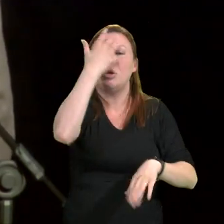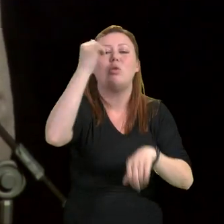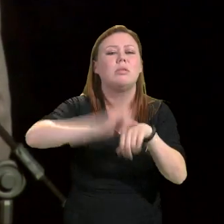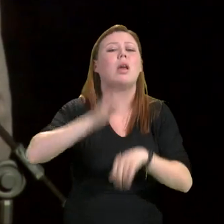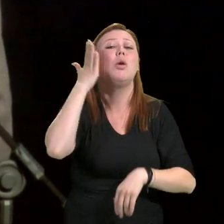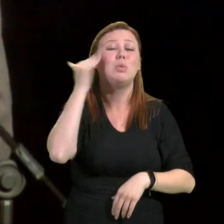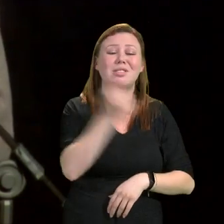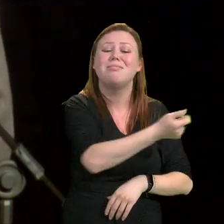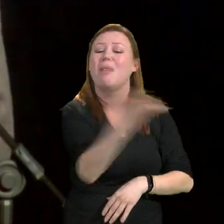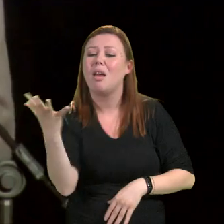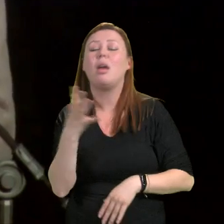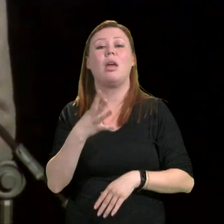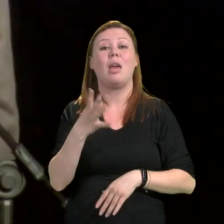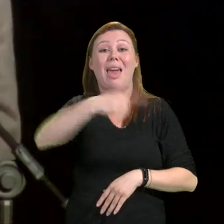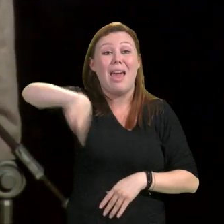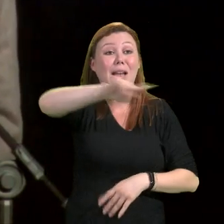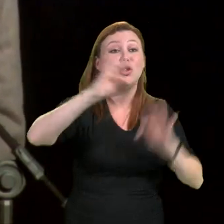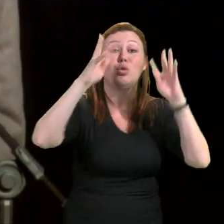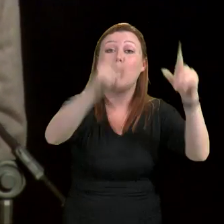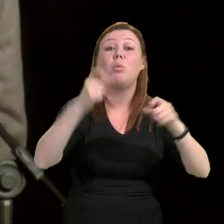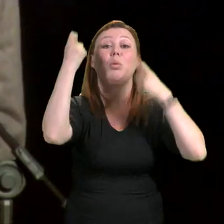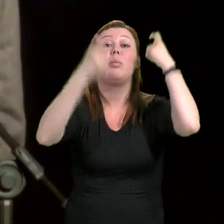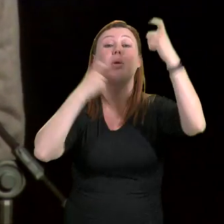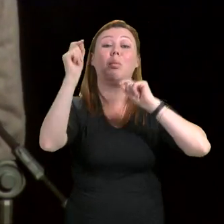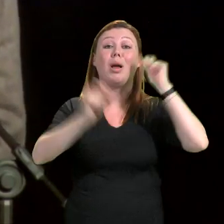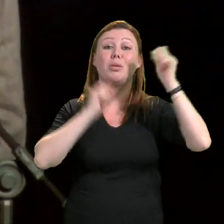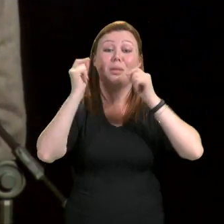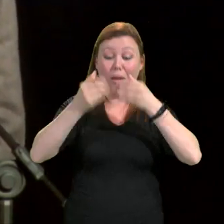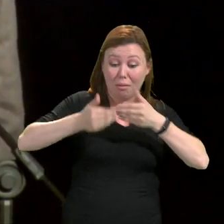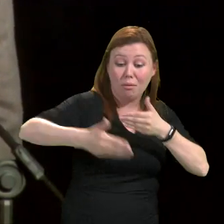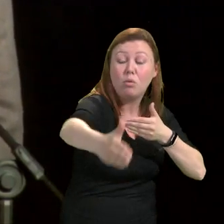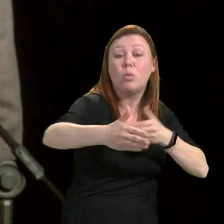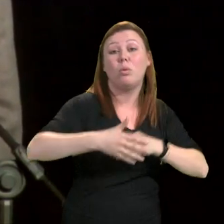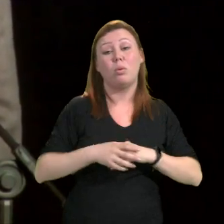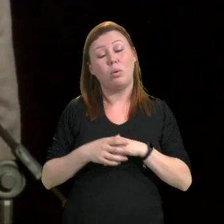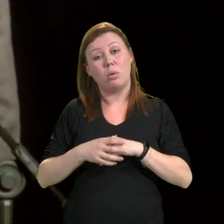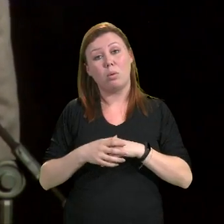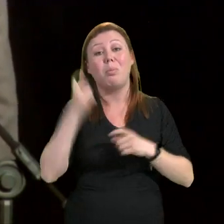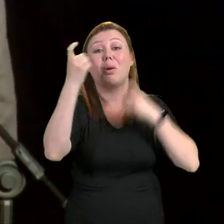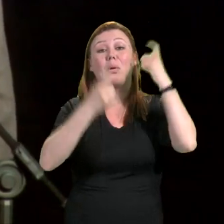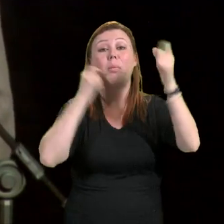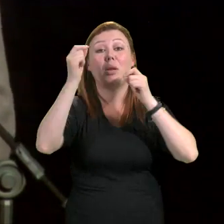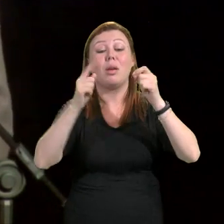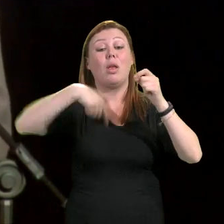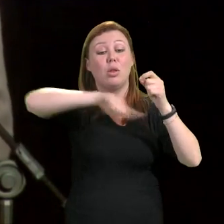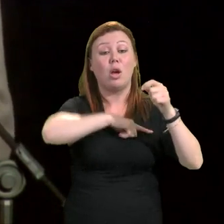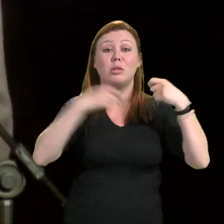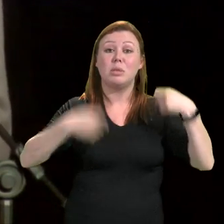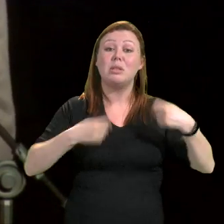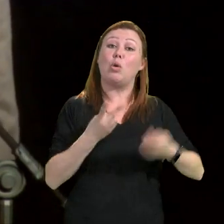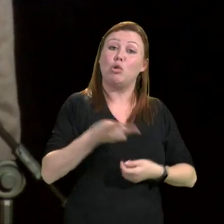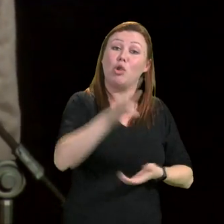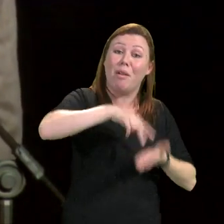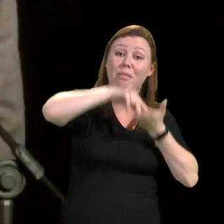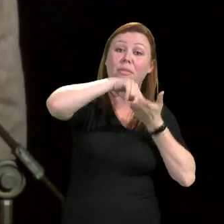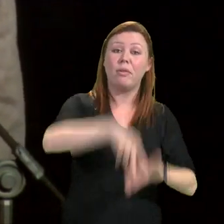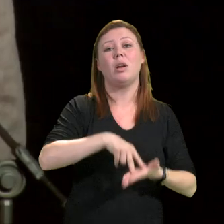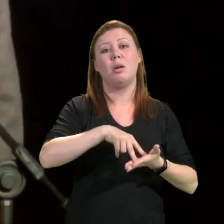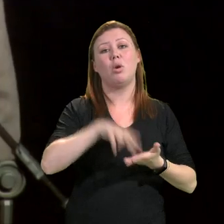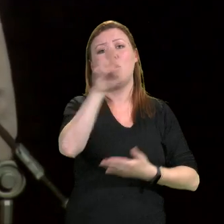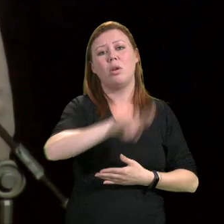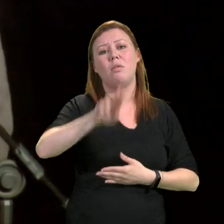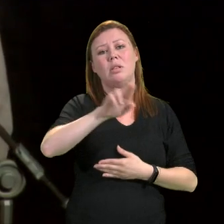que estão aqui agora preocupados com a única coisa que deve ser preocupante agora, é manter essa verdadeira instituição nacional, que